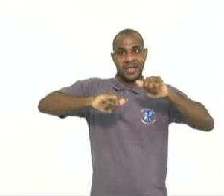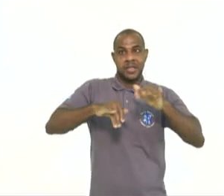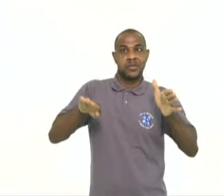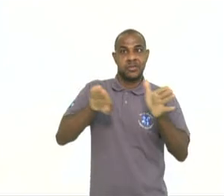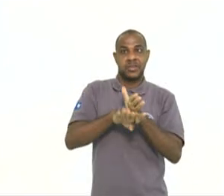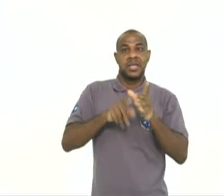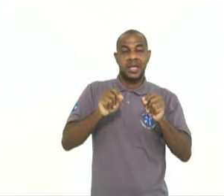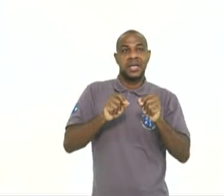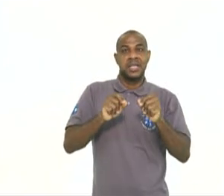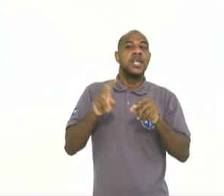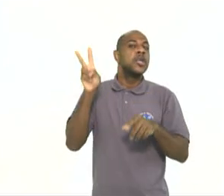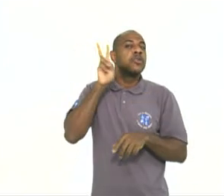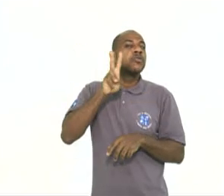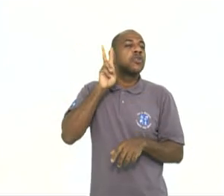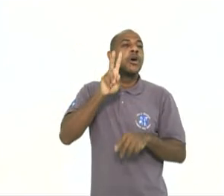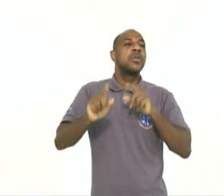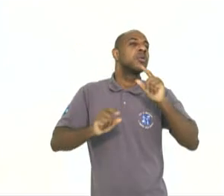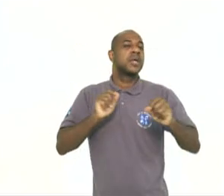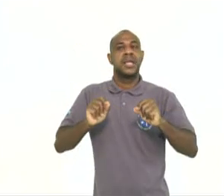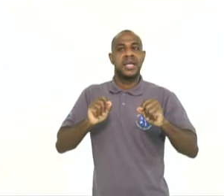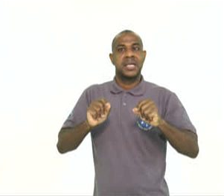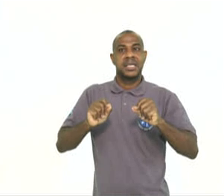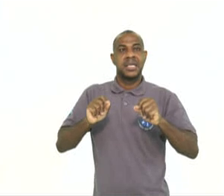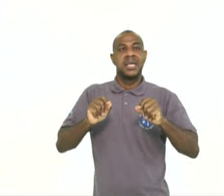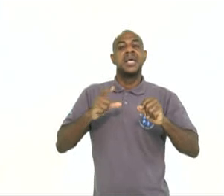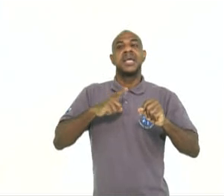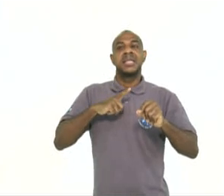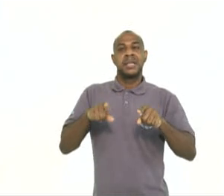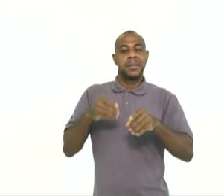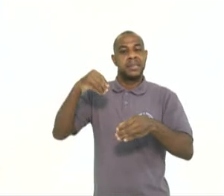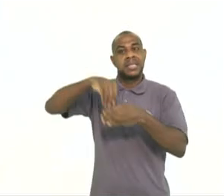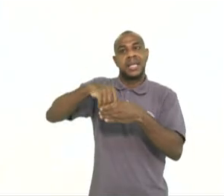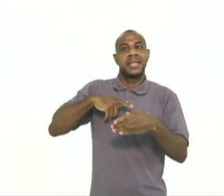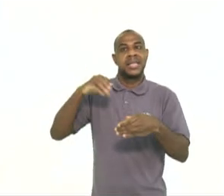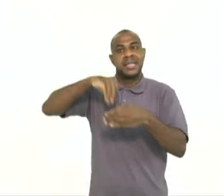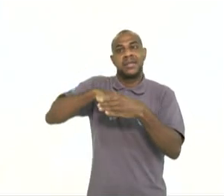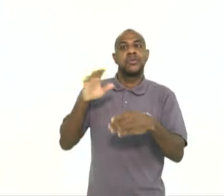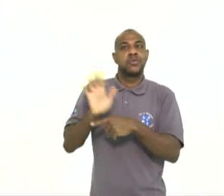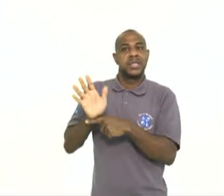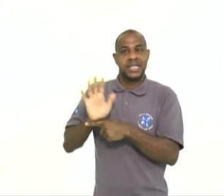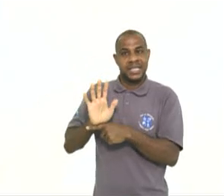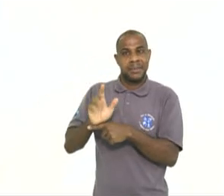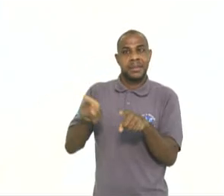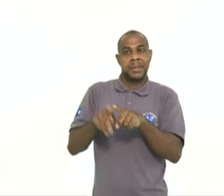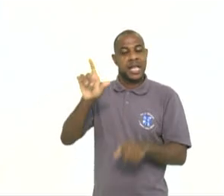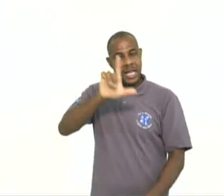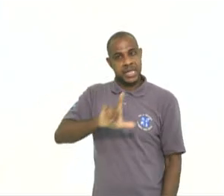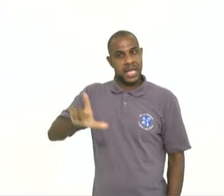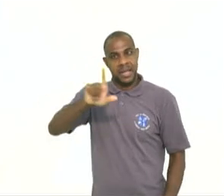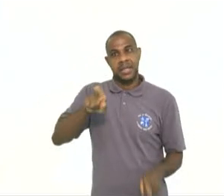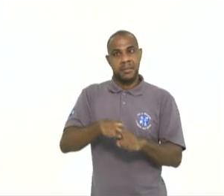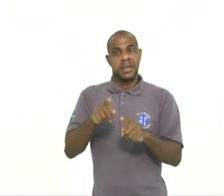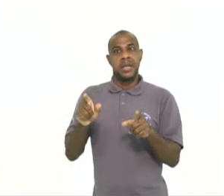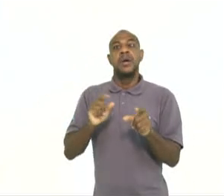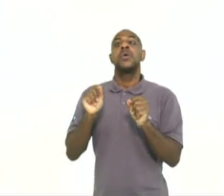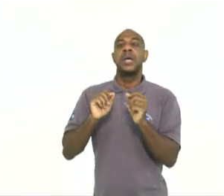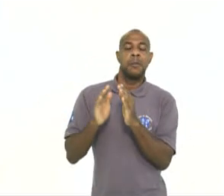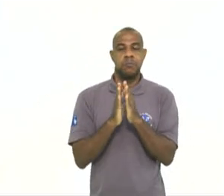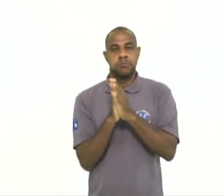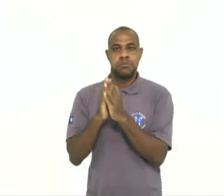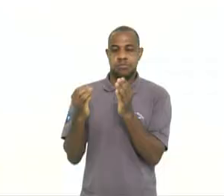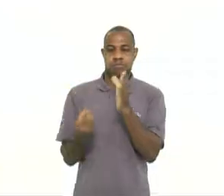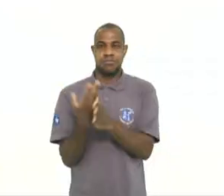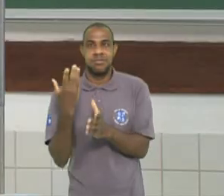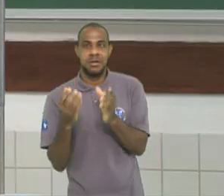até mesmo ou câncer de histórias que são vinculadas ao cinema e literatura assim como na produção de bonecos e brinquedos